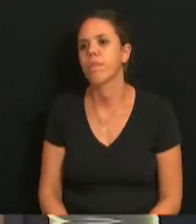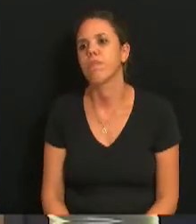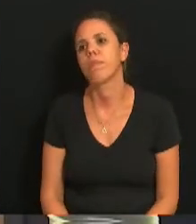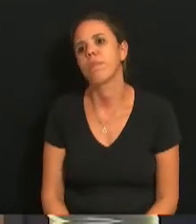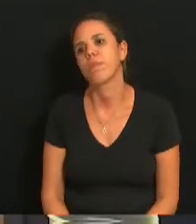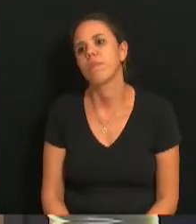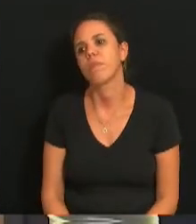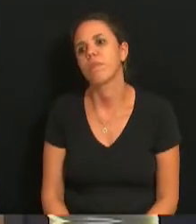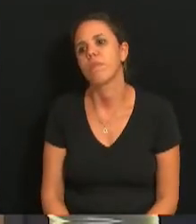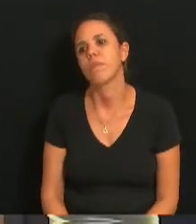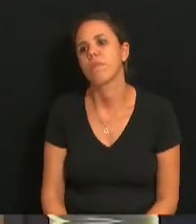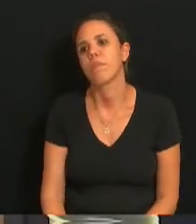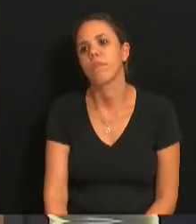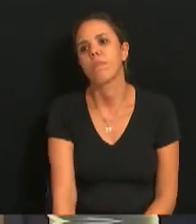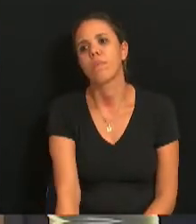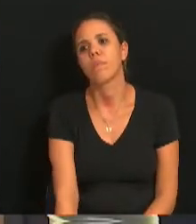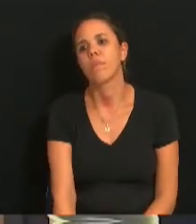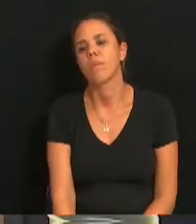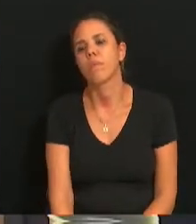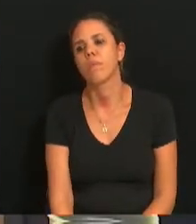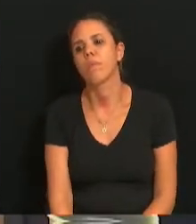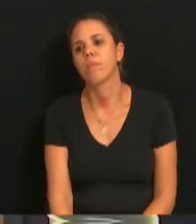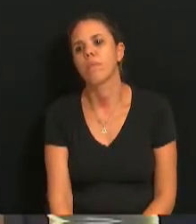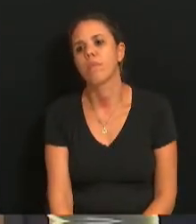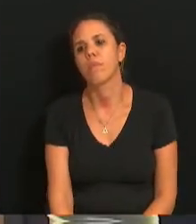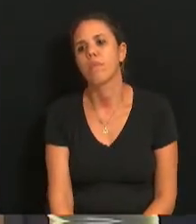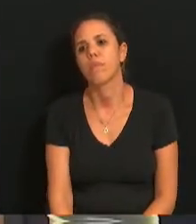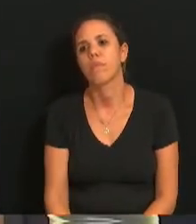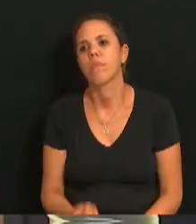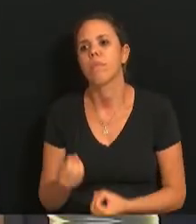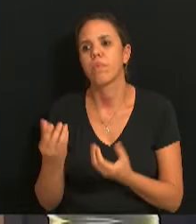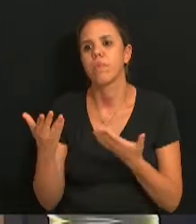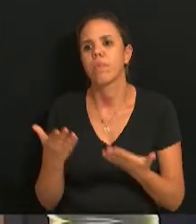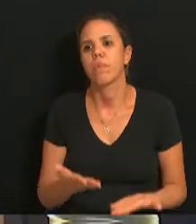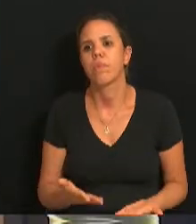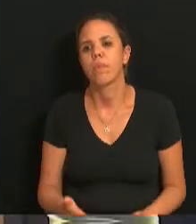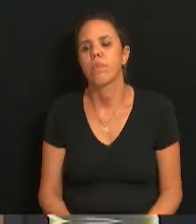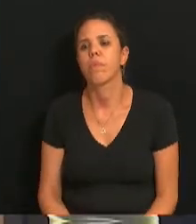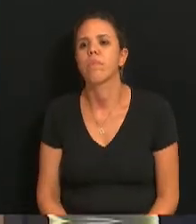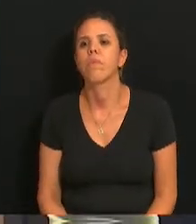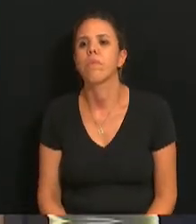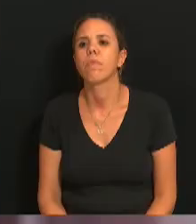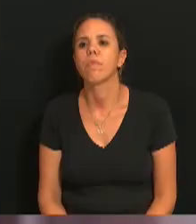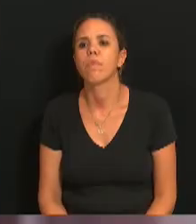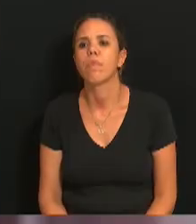Gonçalves. Obrigada, professora. Seja bem-vinda e é com você.